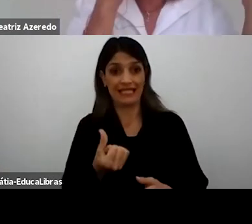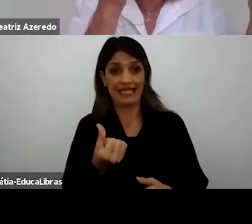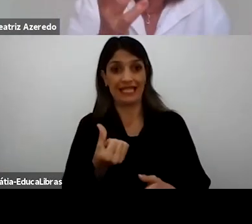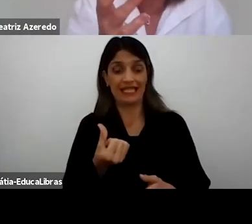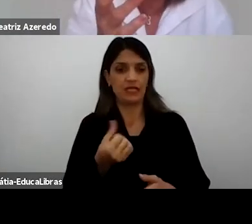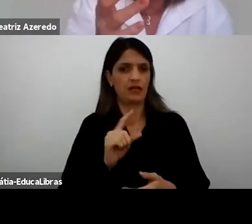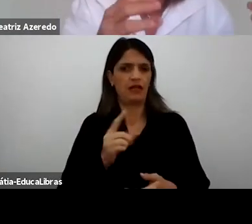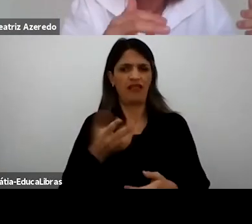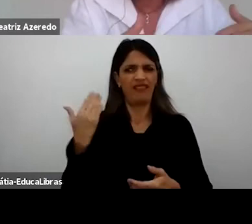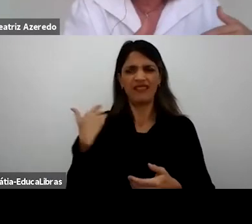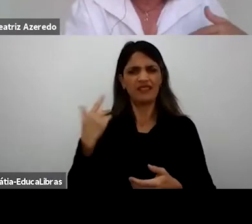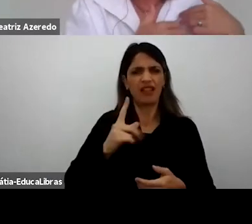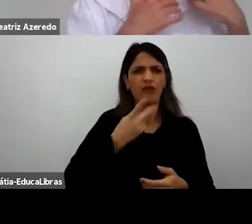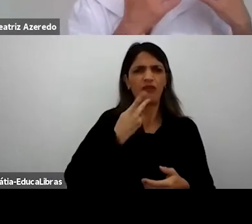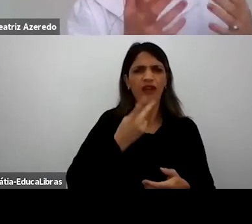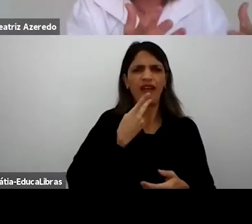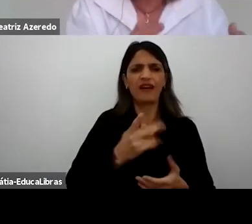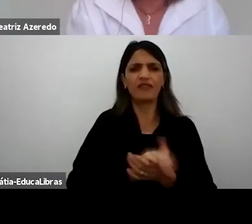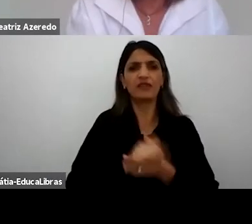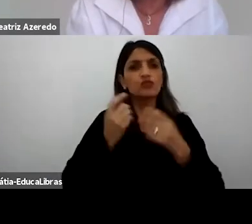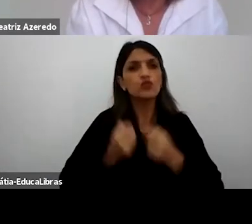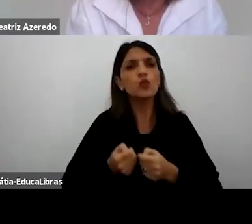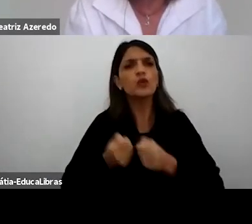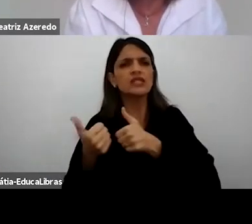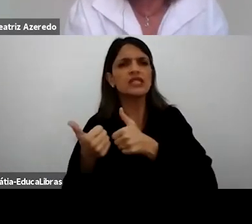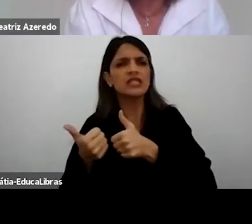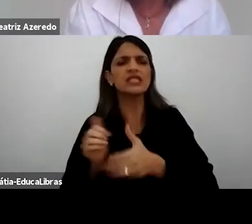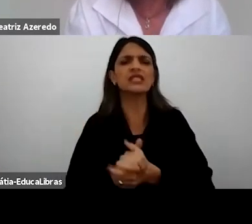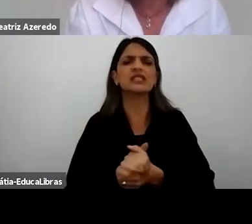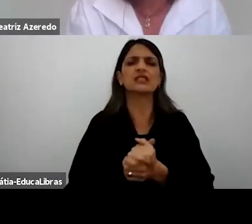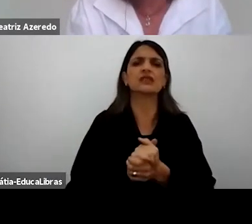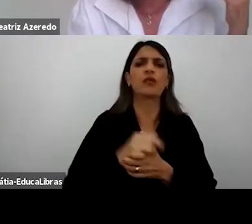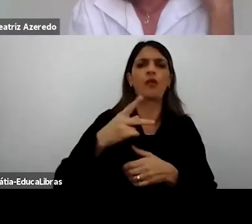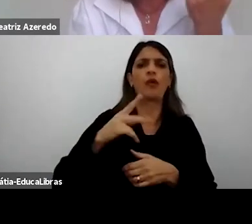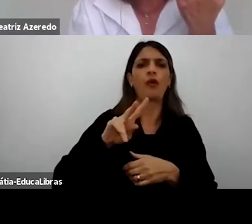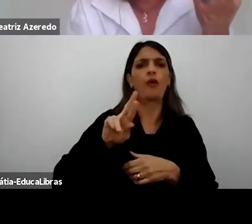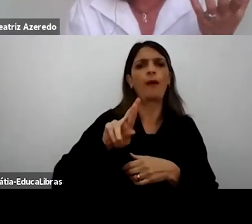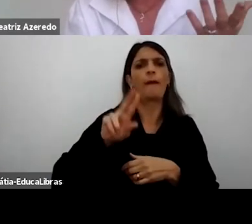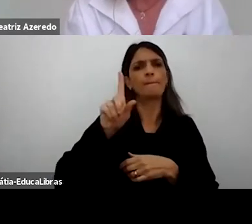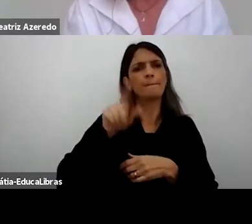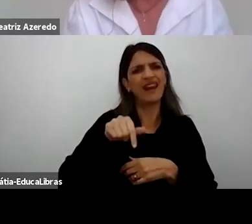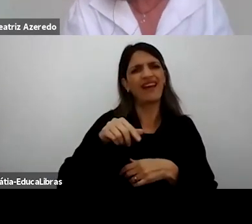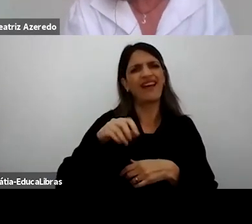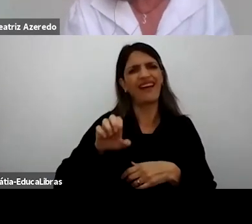né? Pré-constituição, né? Pré um monte de coisa, pré-UECA, enfim, tem